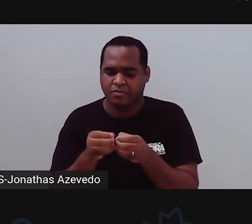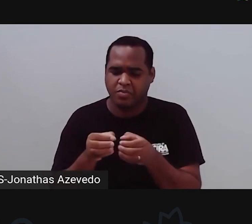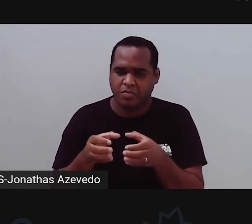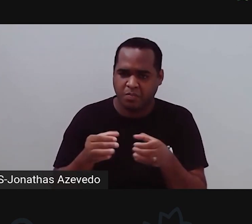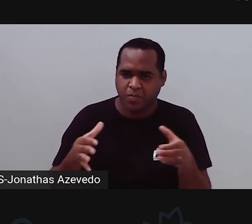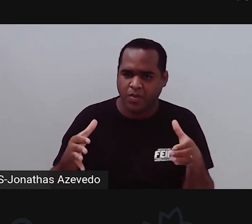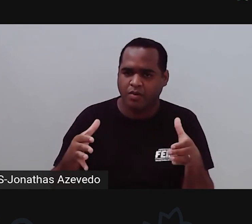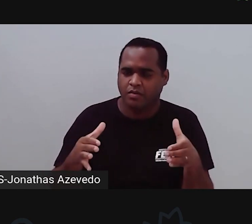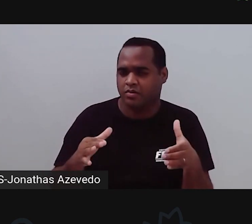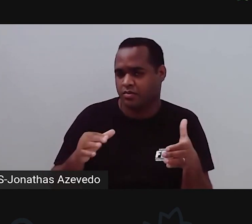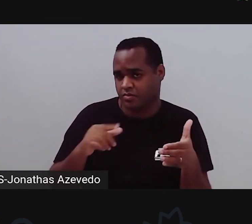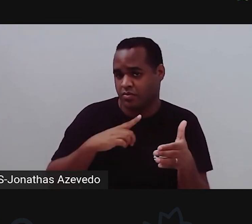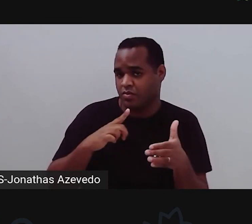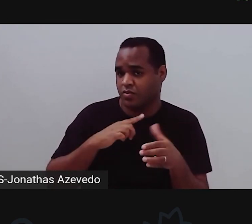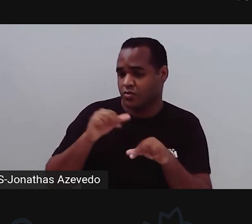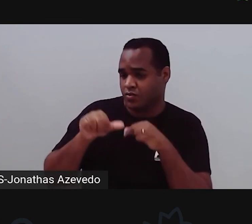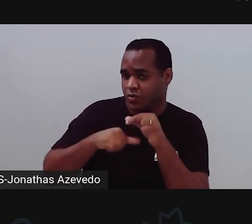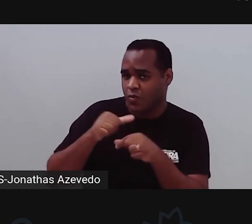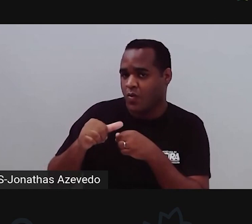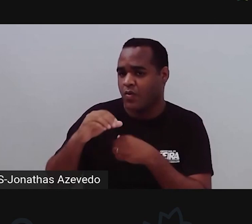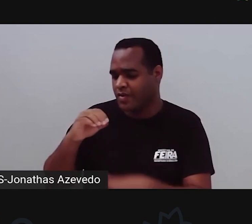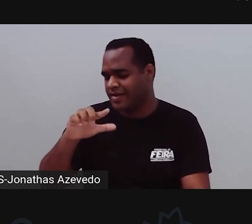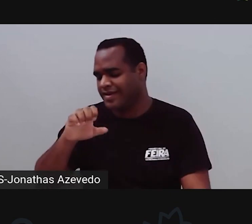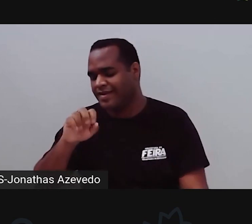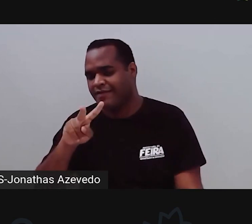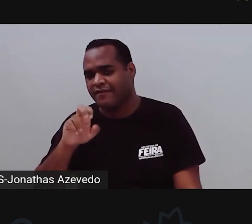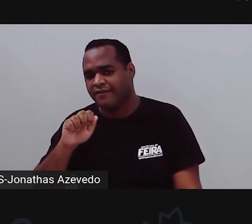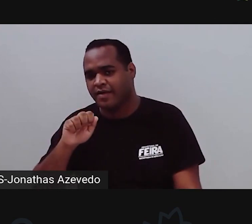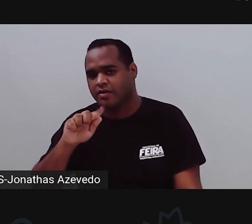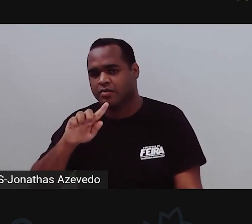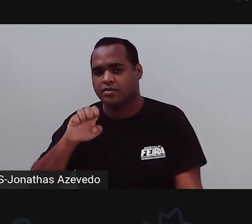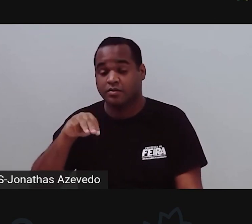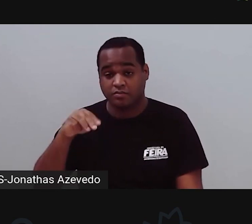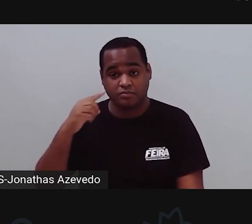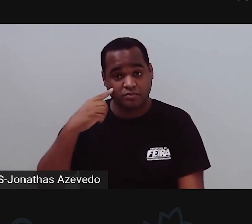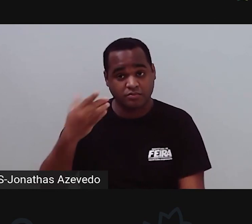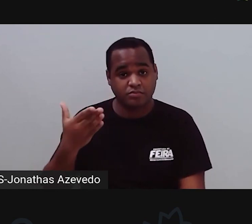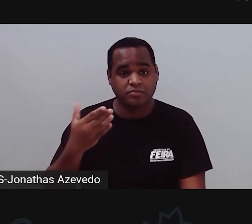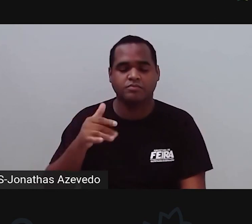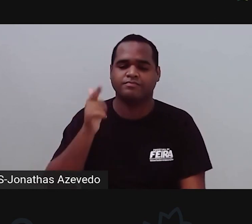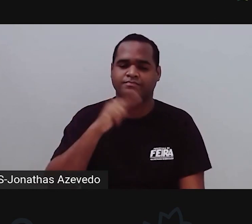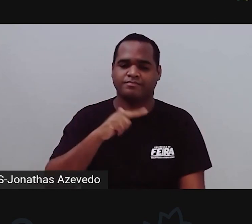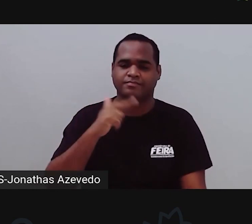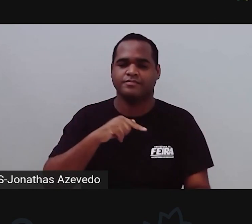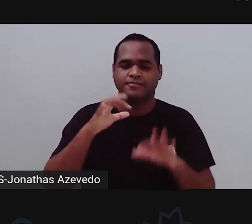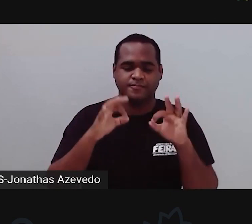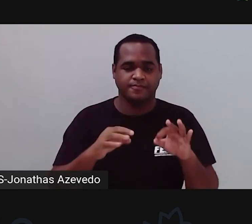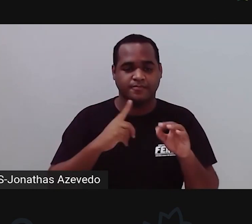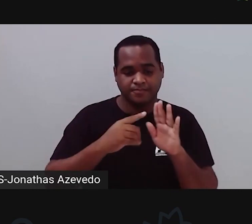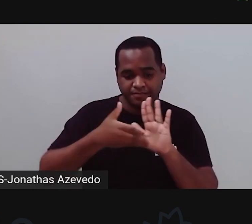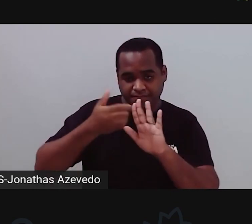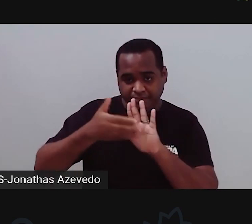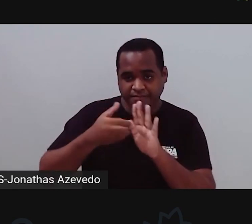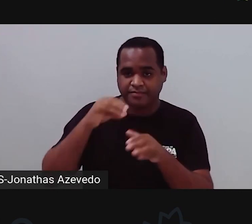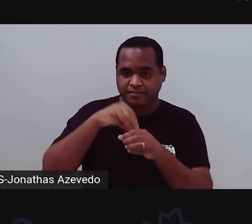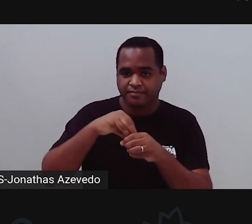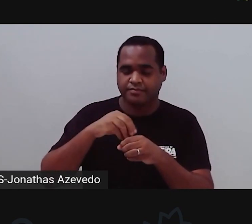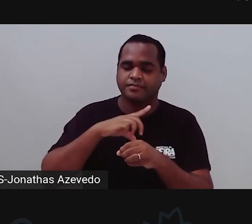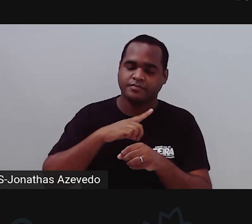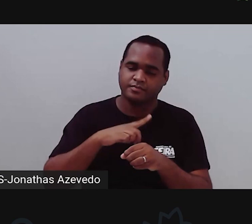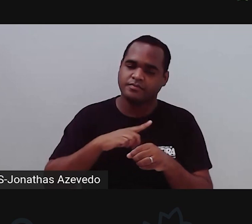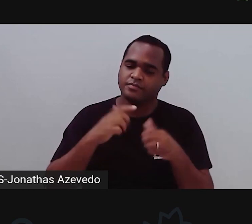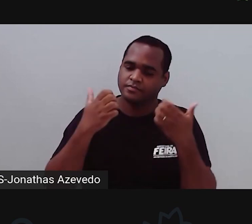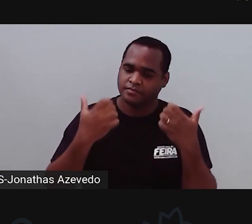dividindo, iniciou a clivagem. Então, depois que eles têm essa garantia, eles vão tirar esse embriãozinho que está sendo formado e